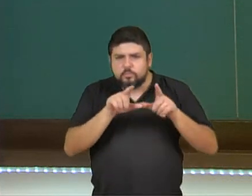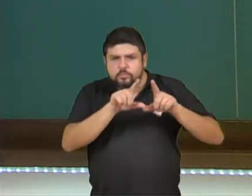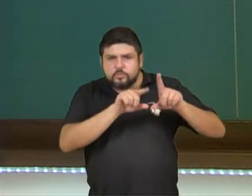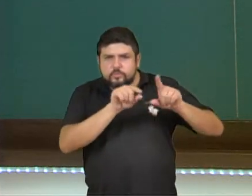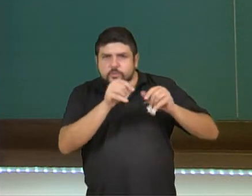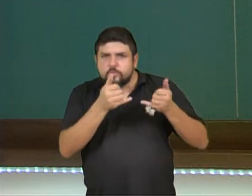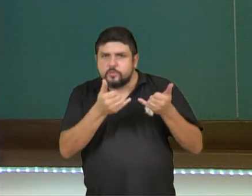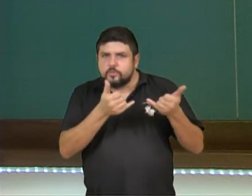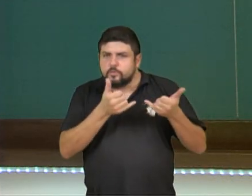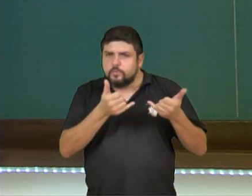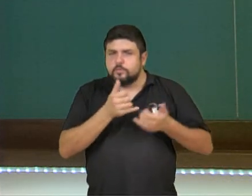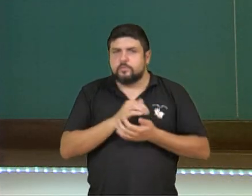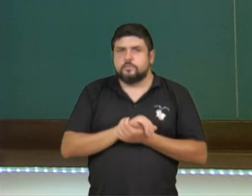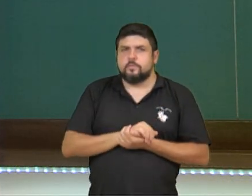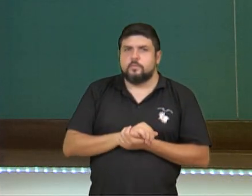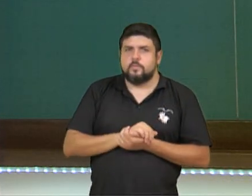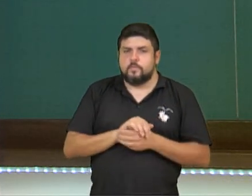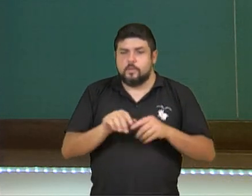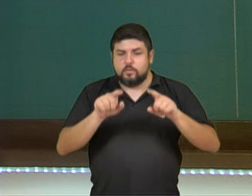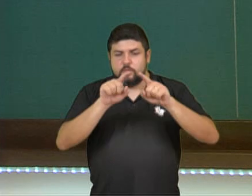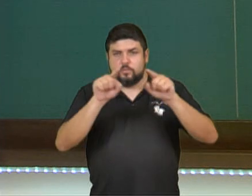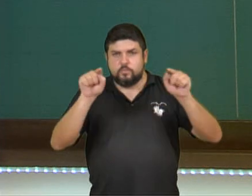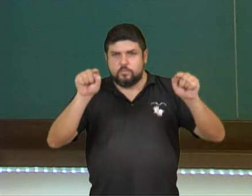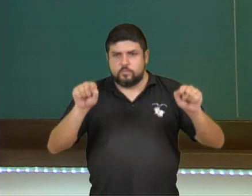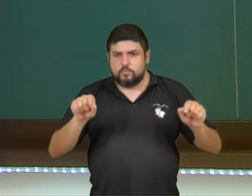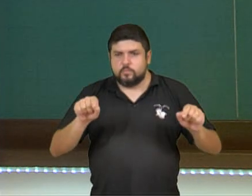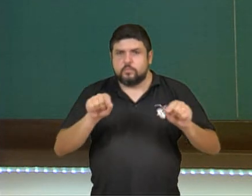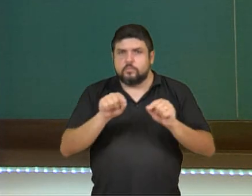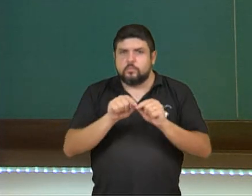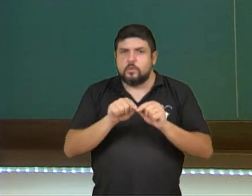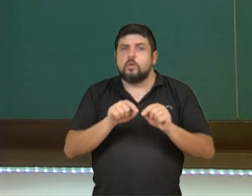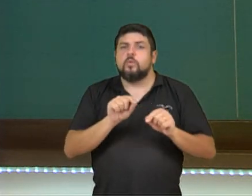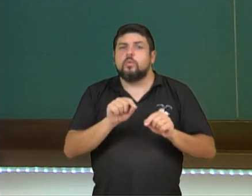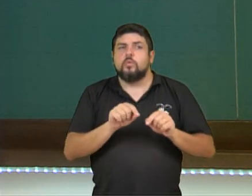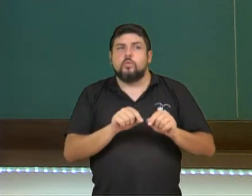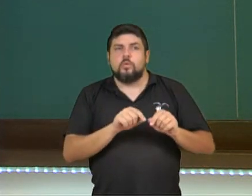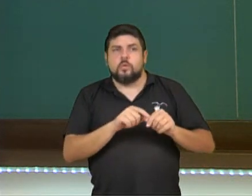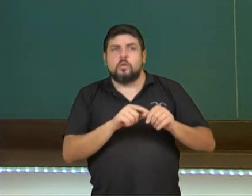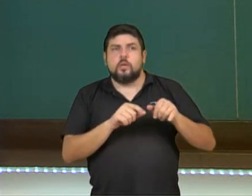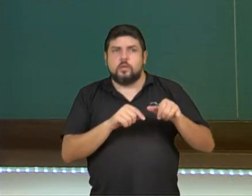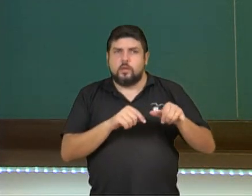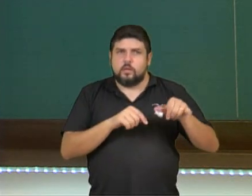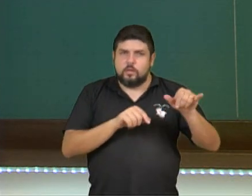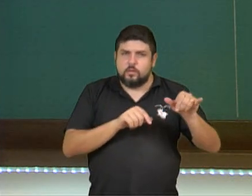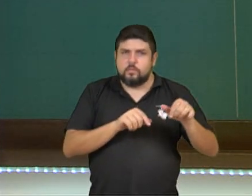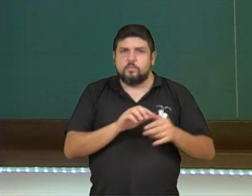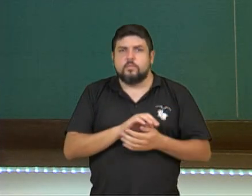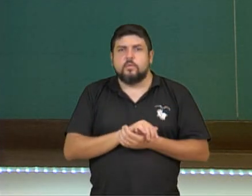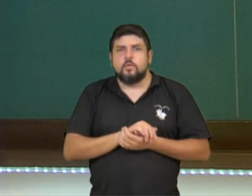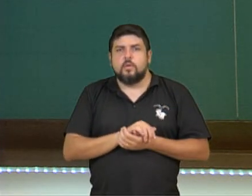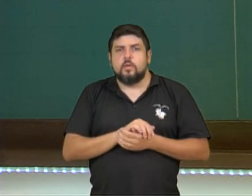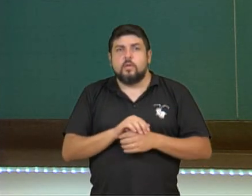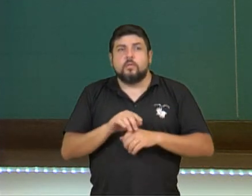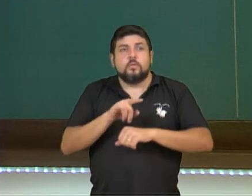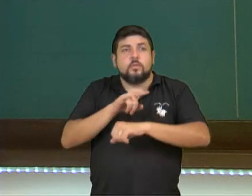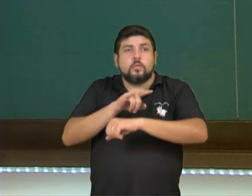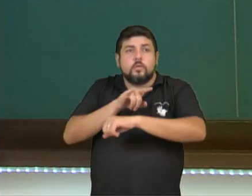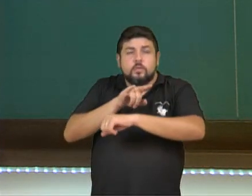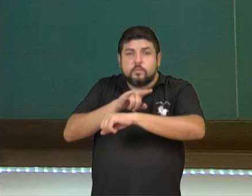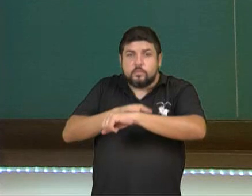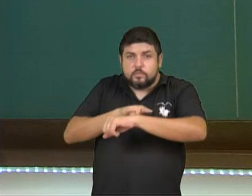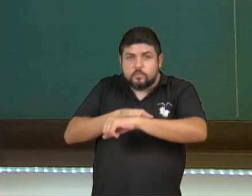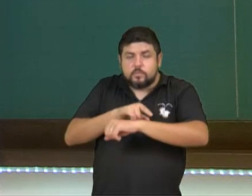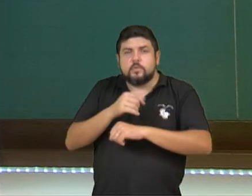é o escritório medindo Y. Então, Y por Y. E o banheiro é um quadradinho medindo 6. Aqui, ó, 6